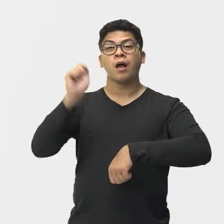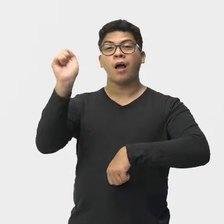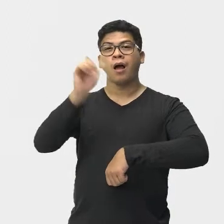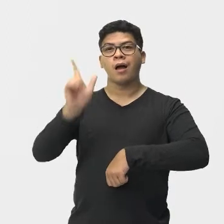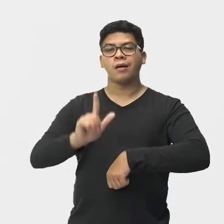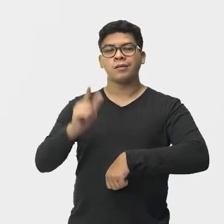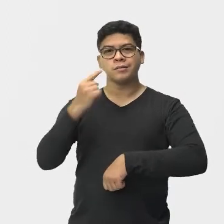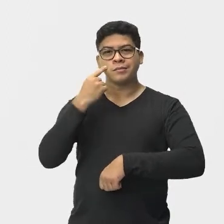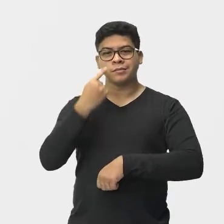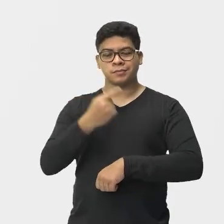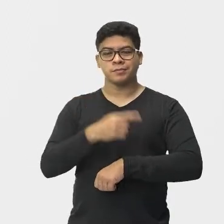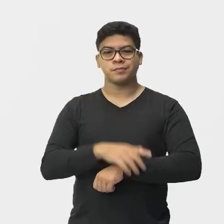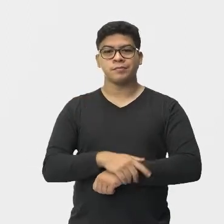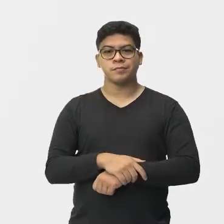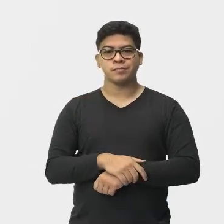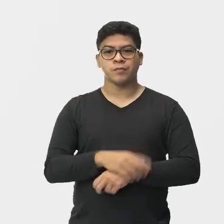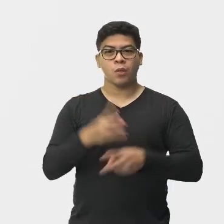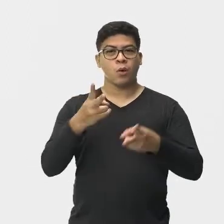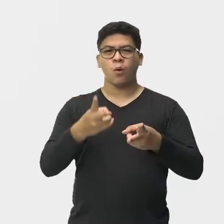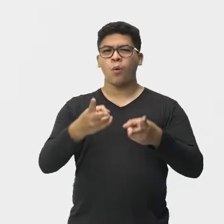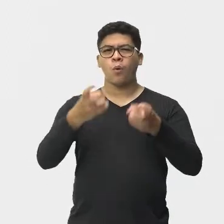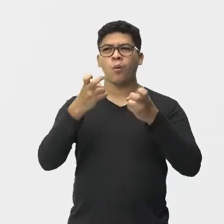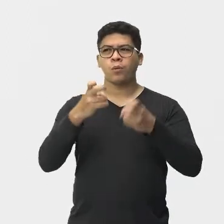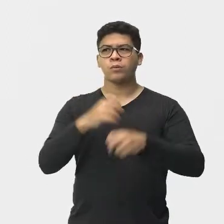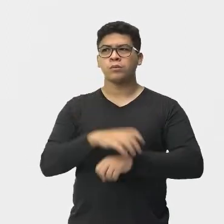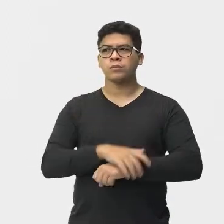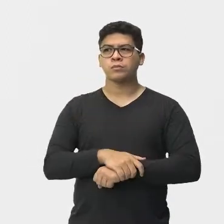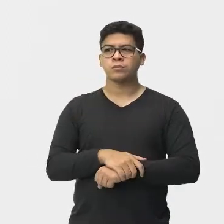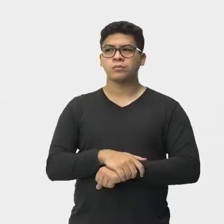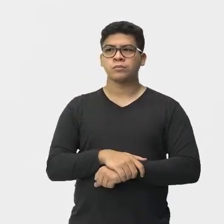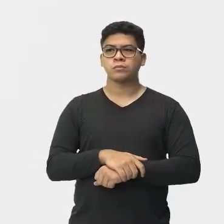observe que eu